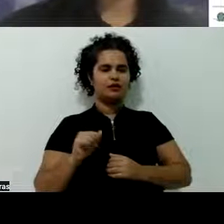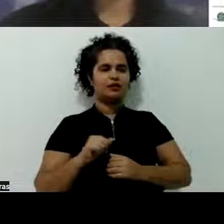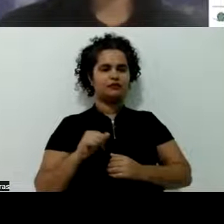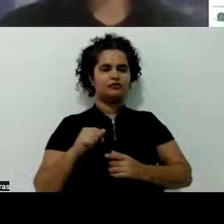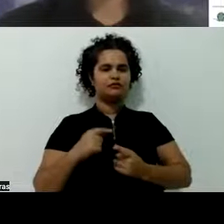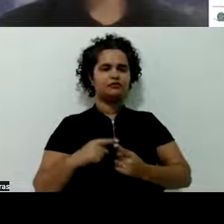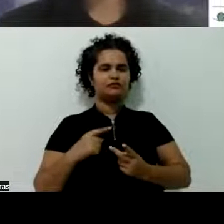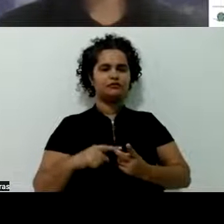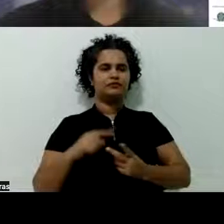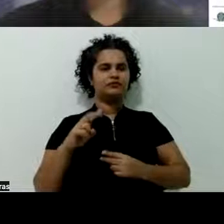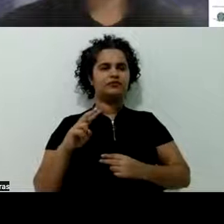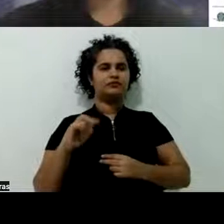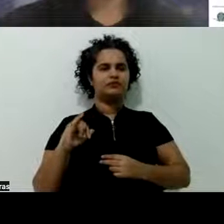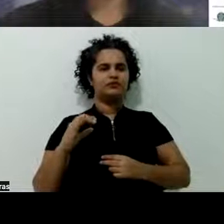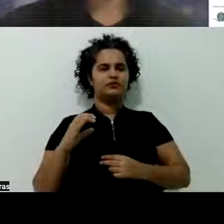Vitória,